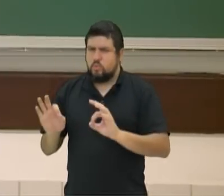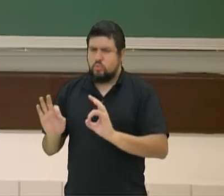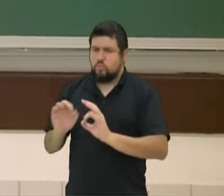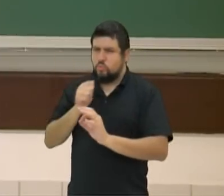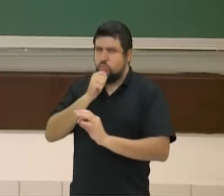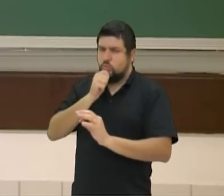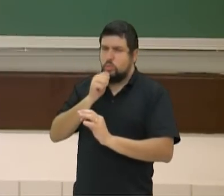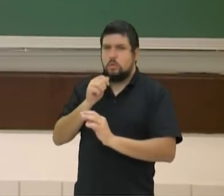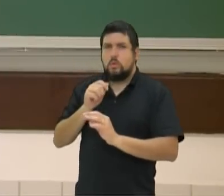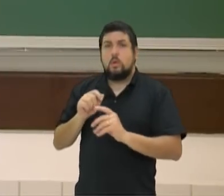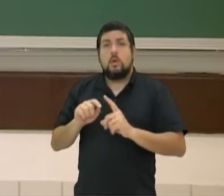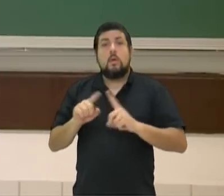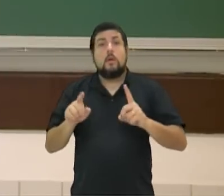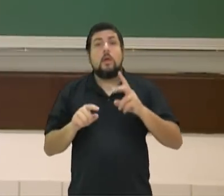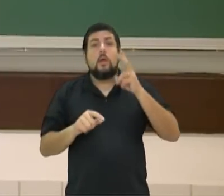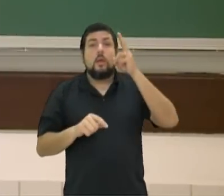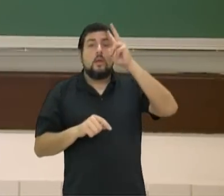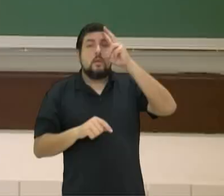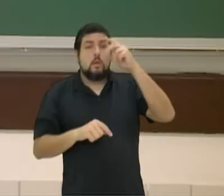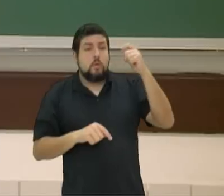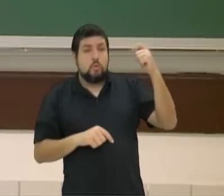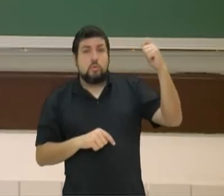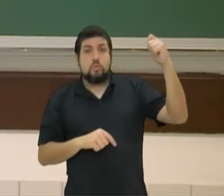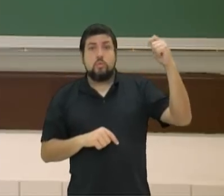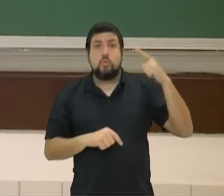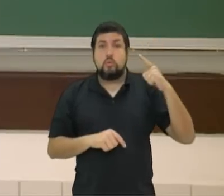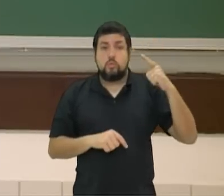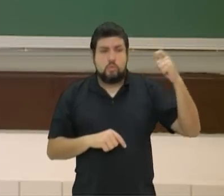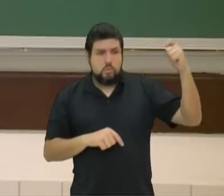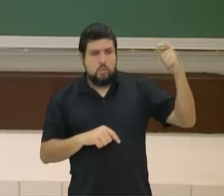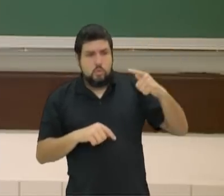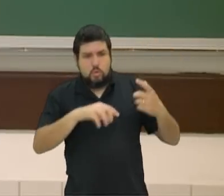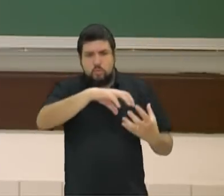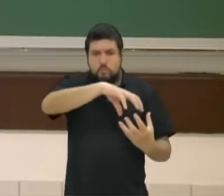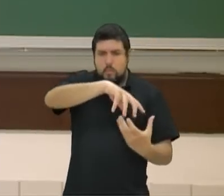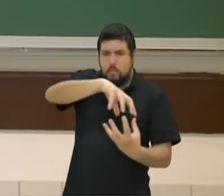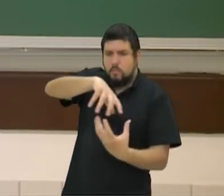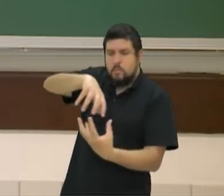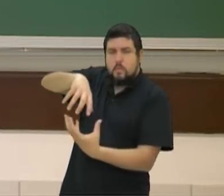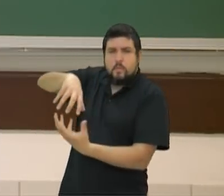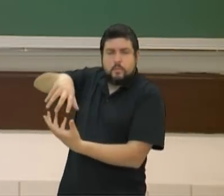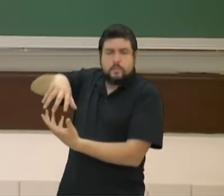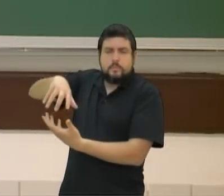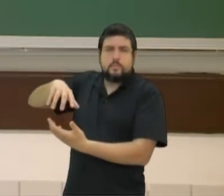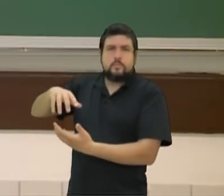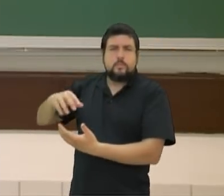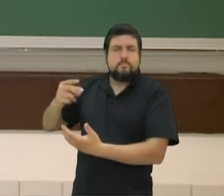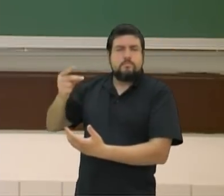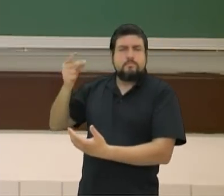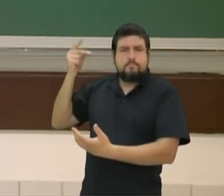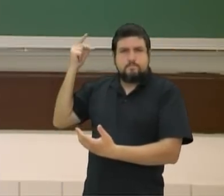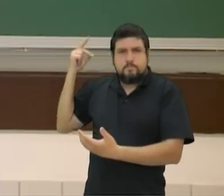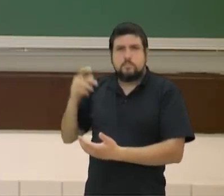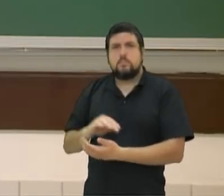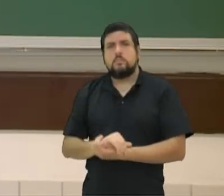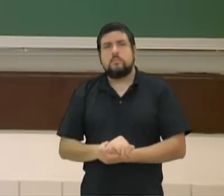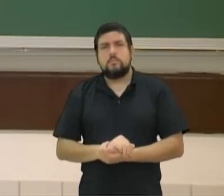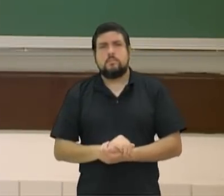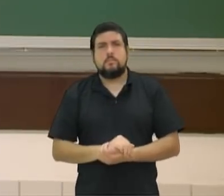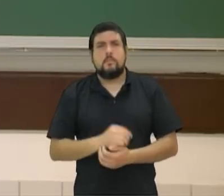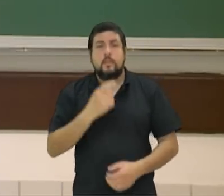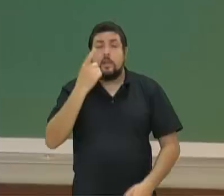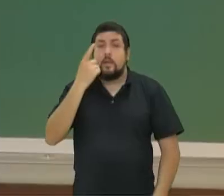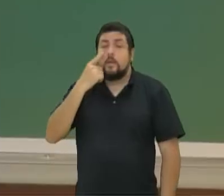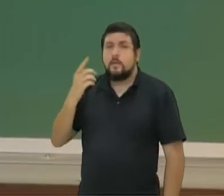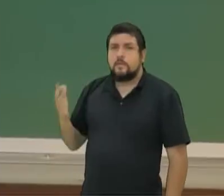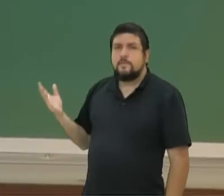todo o sistema solar teve formação nessa época. Eu trouxe para você aqui esse QR Code,